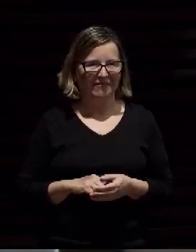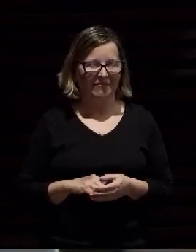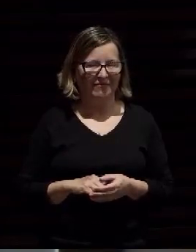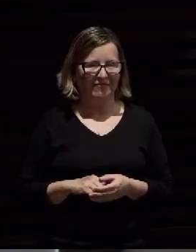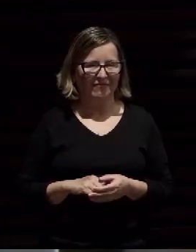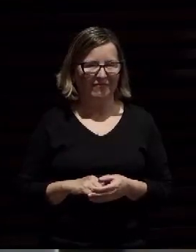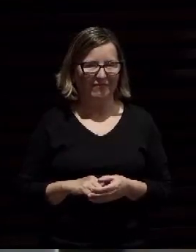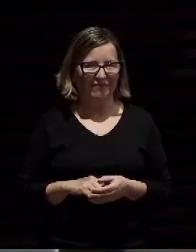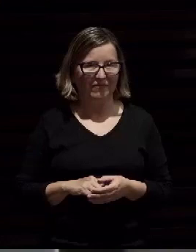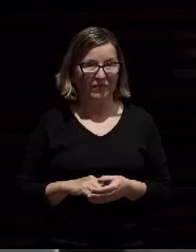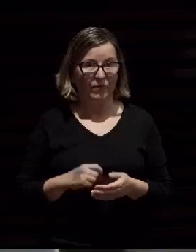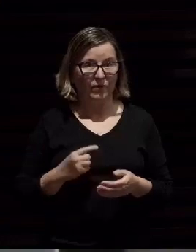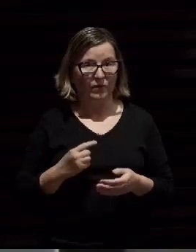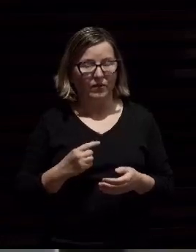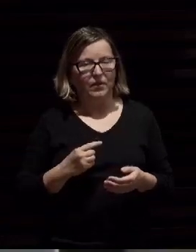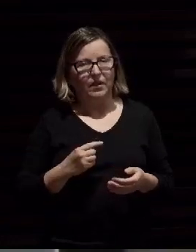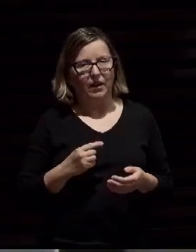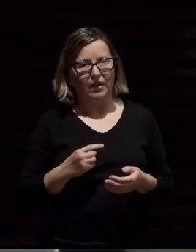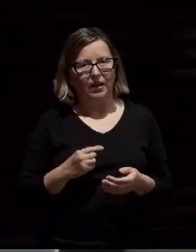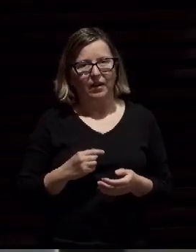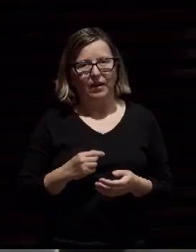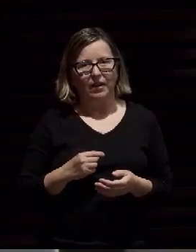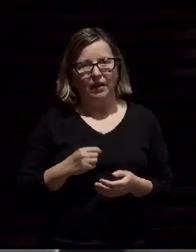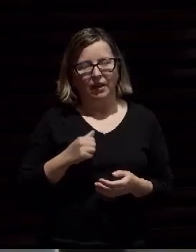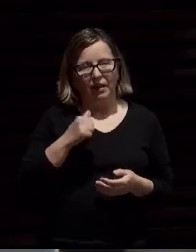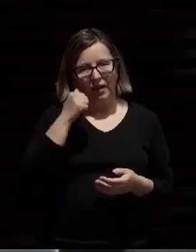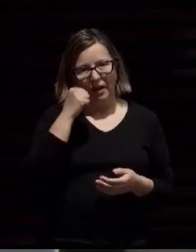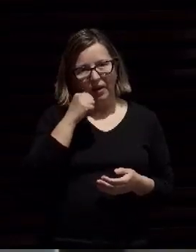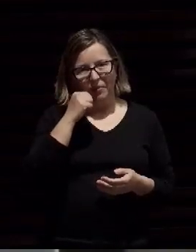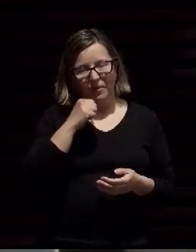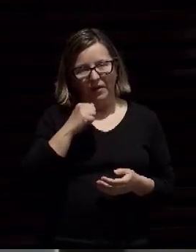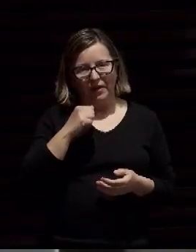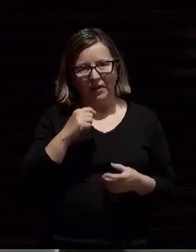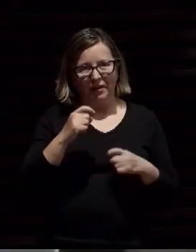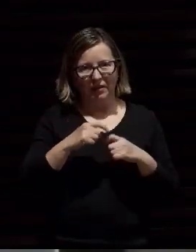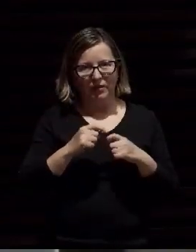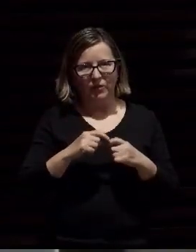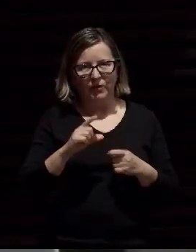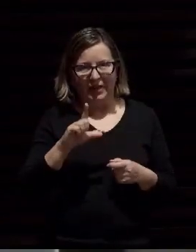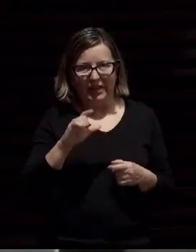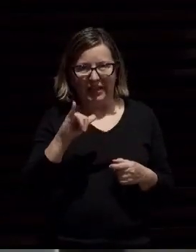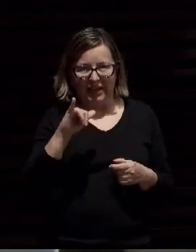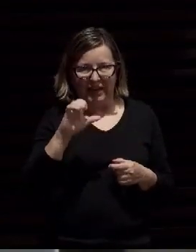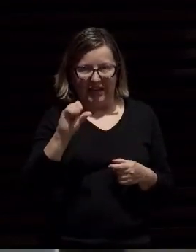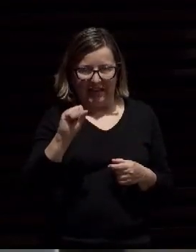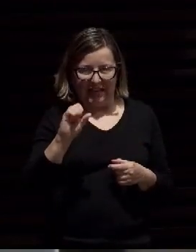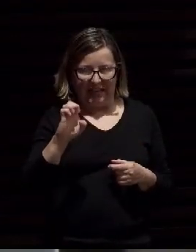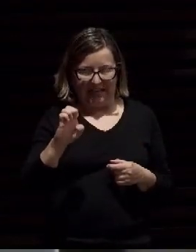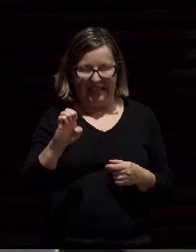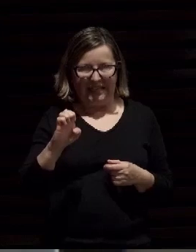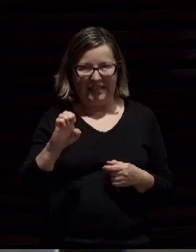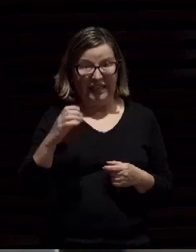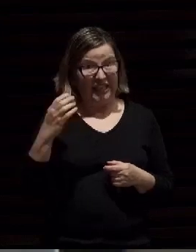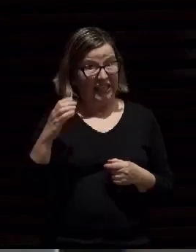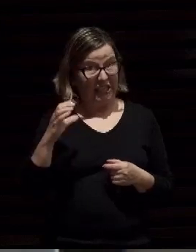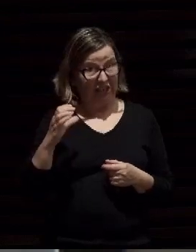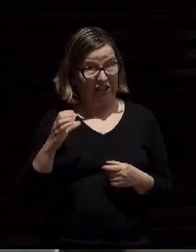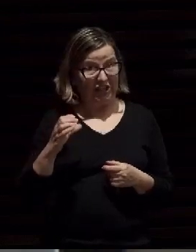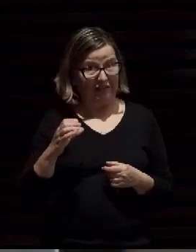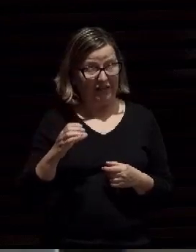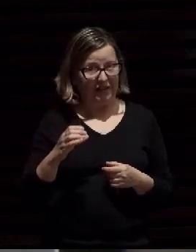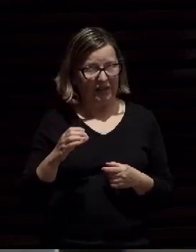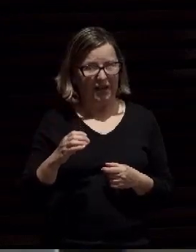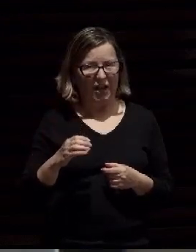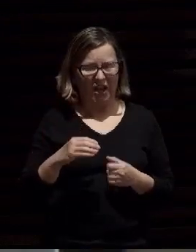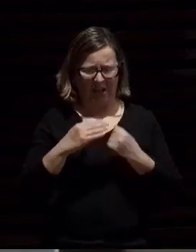Uma cientista como a doutora Nise é colocada no banco dos réus e uma médica cantora